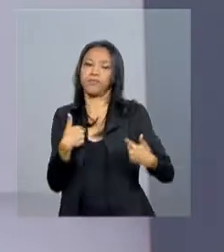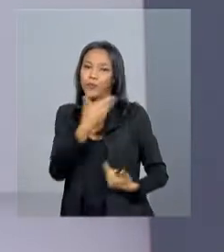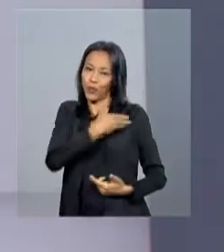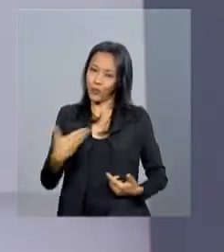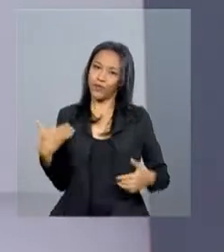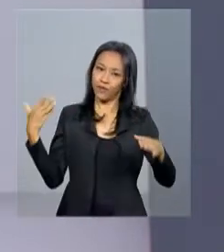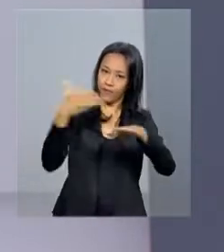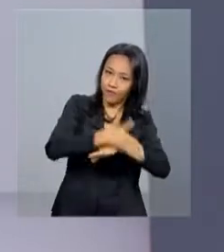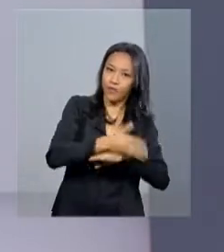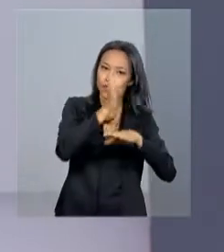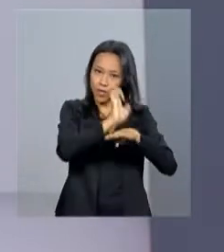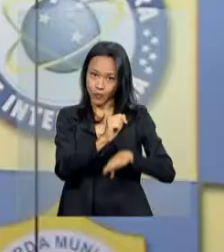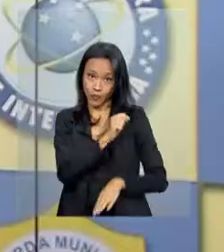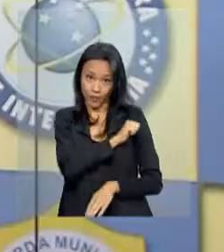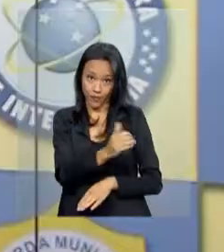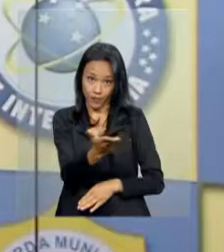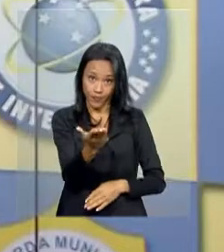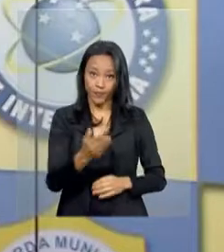federal no Rio de Janeiro.